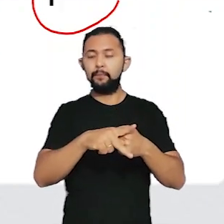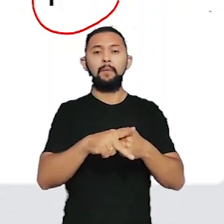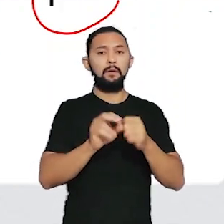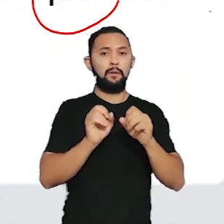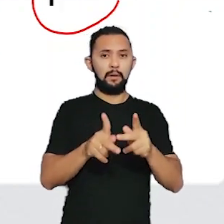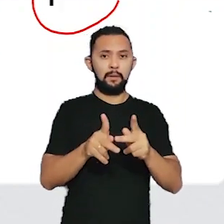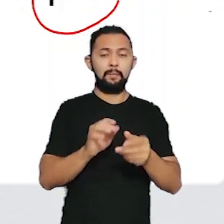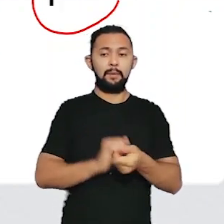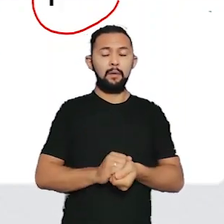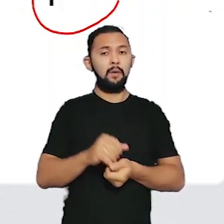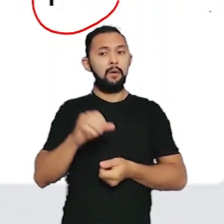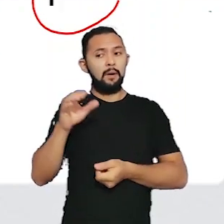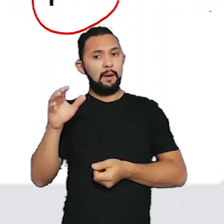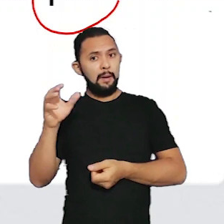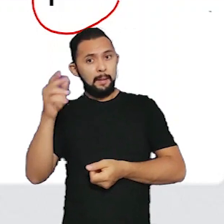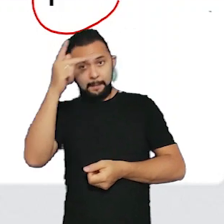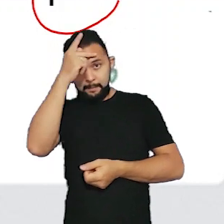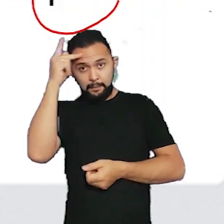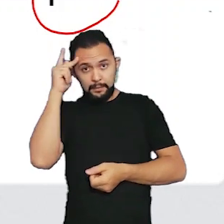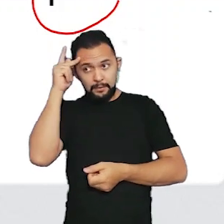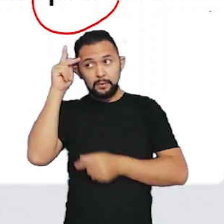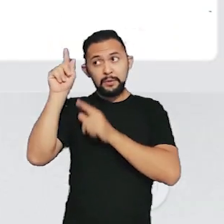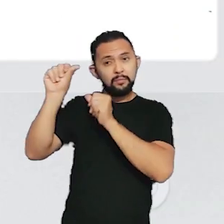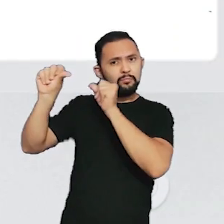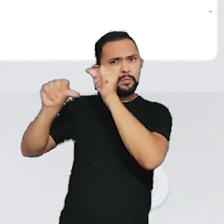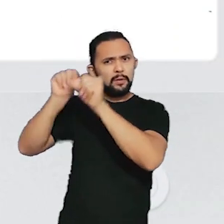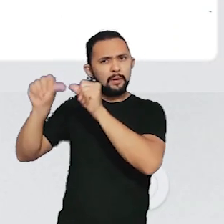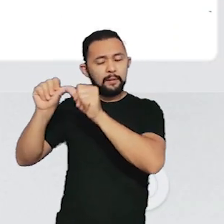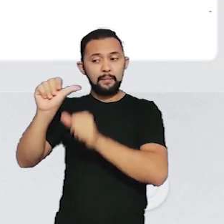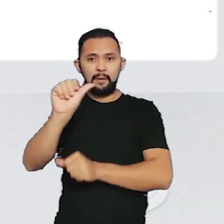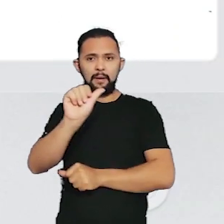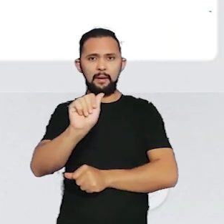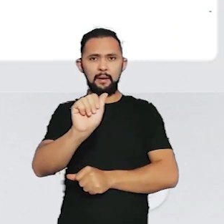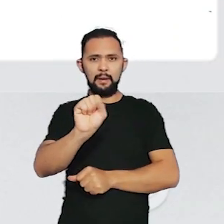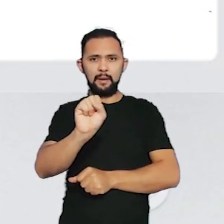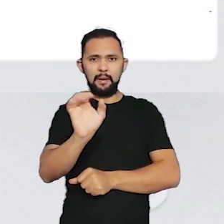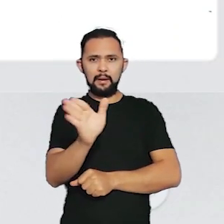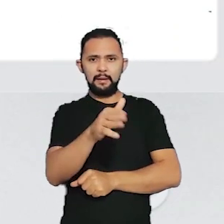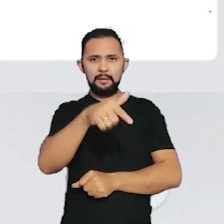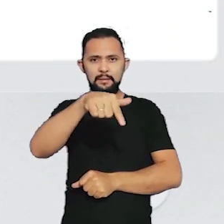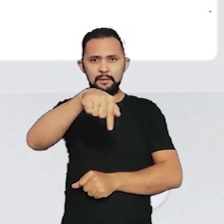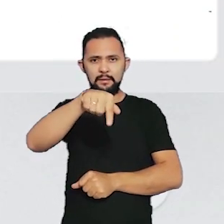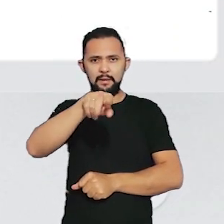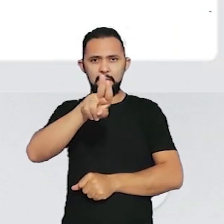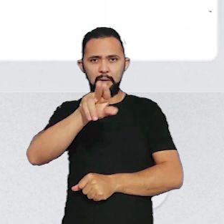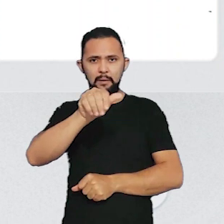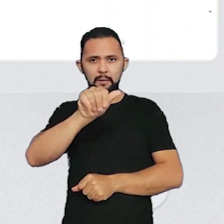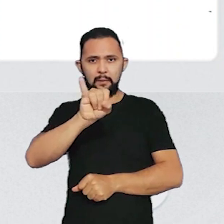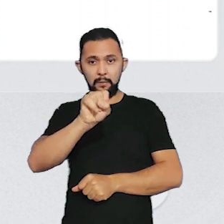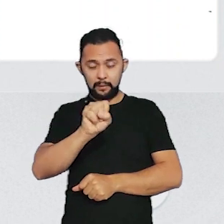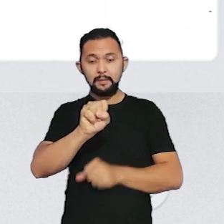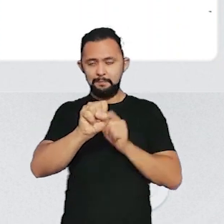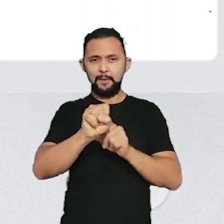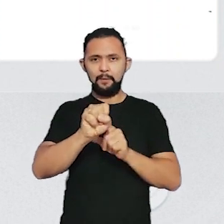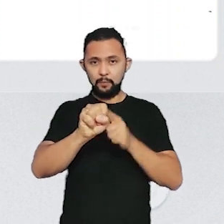as quais são alegres vivem melhor. Então, eu posso fazer isso. Então, significa dizer que esse que